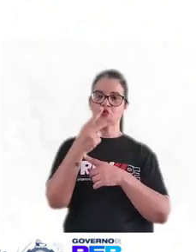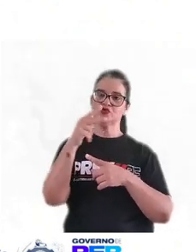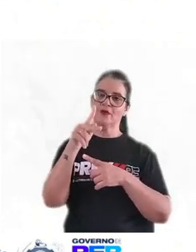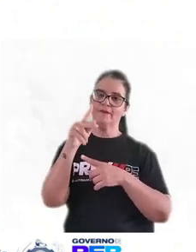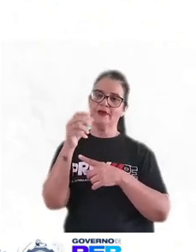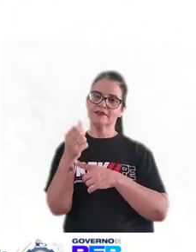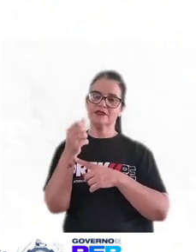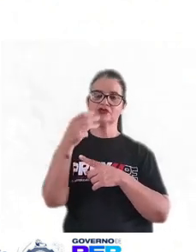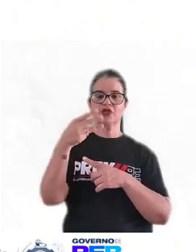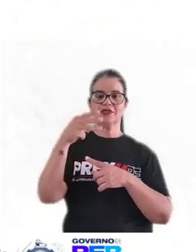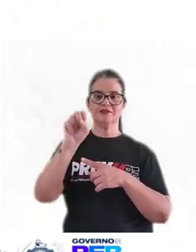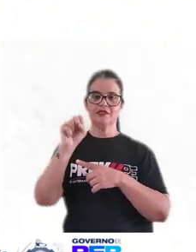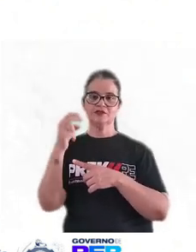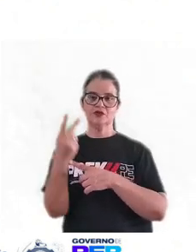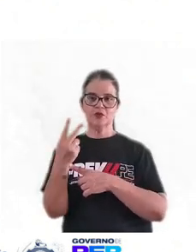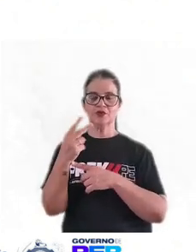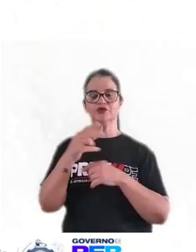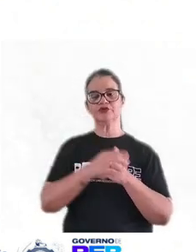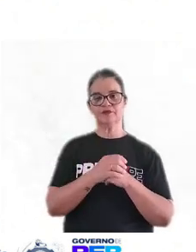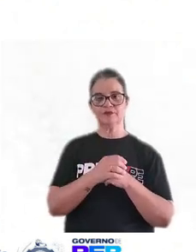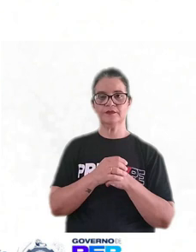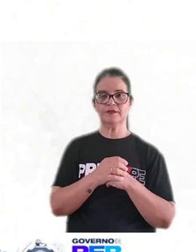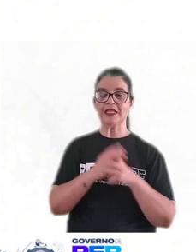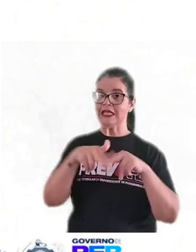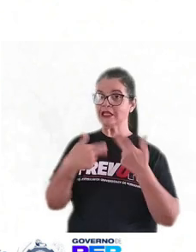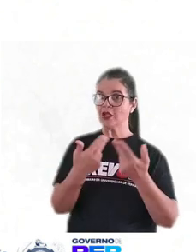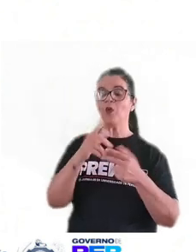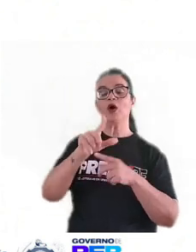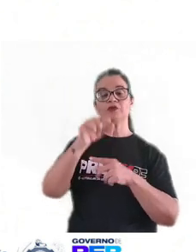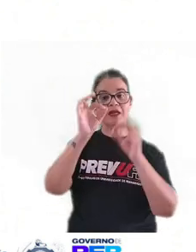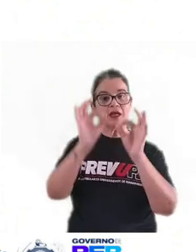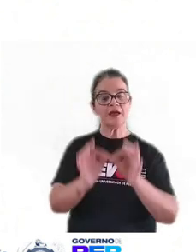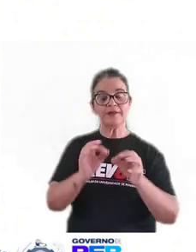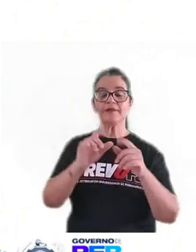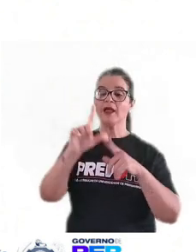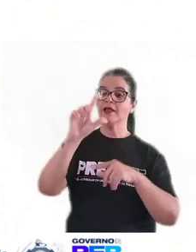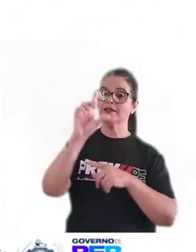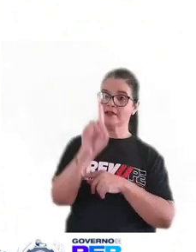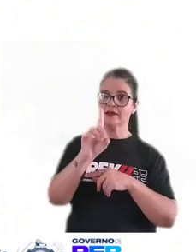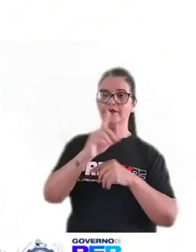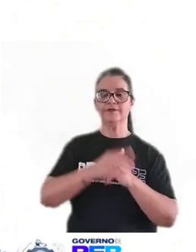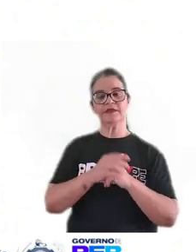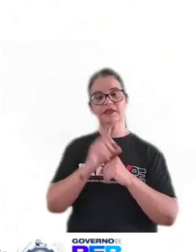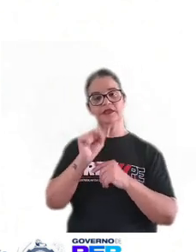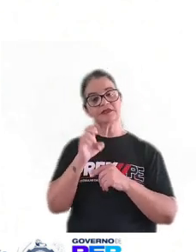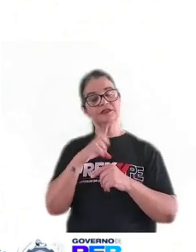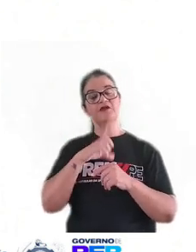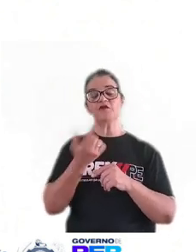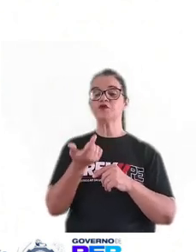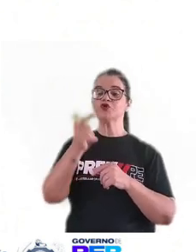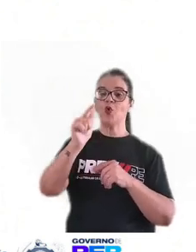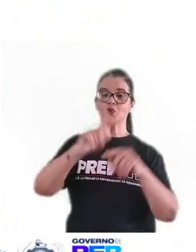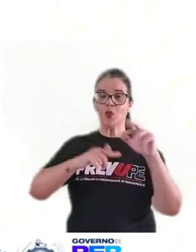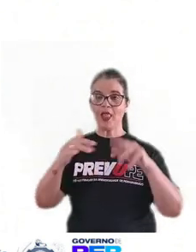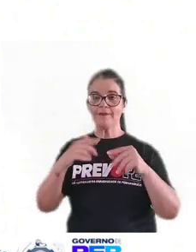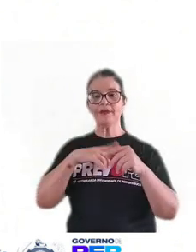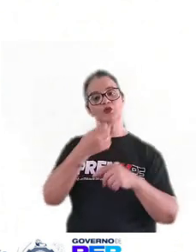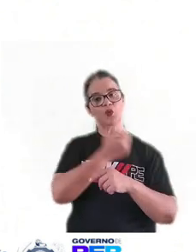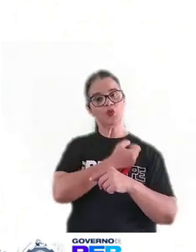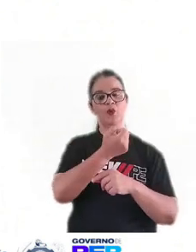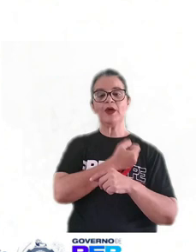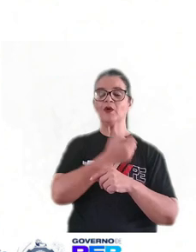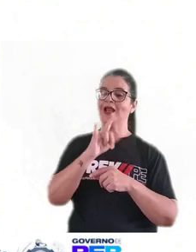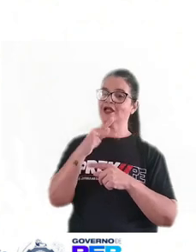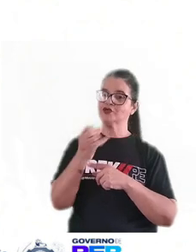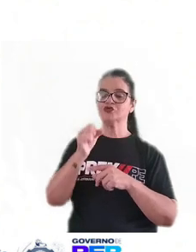2s², 2p6, 3s². Então, a alternativa correta é a alternativa dele. Caso fosse um outro